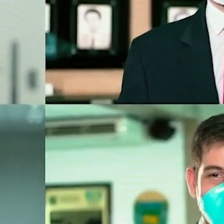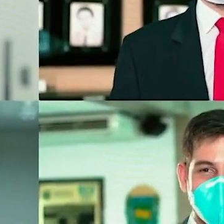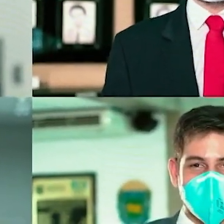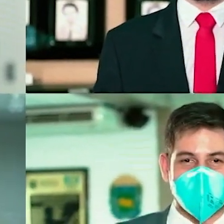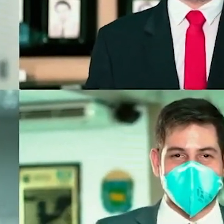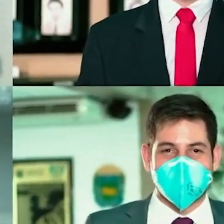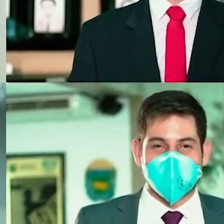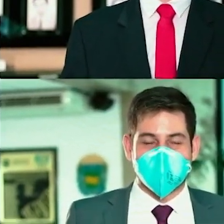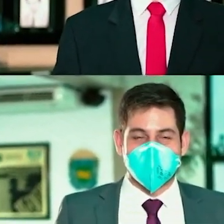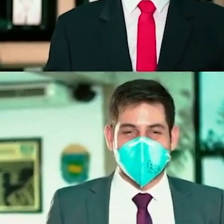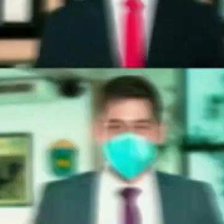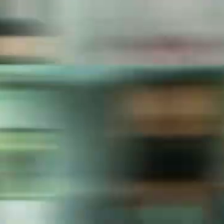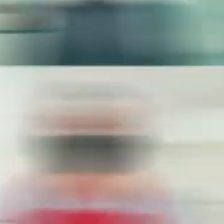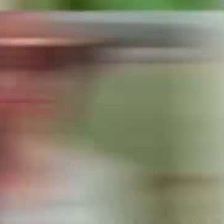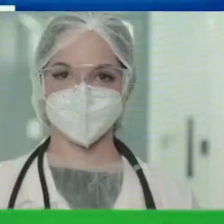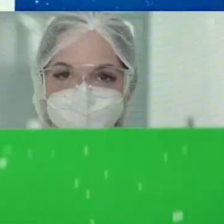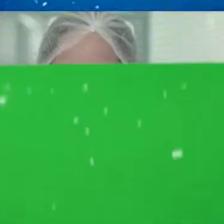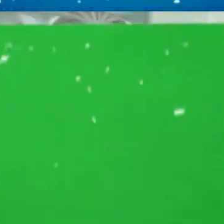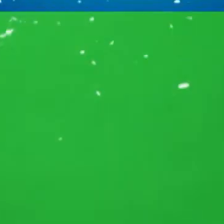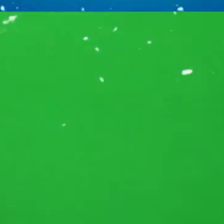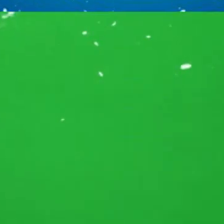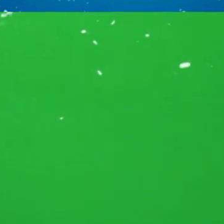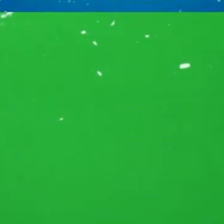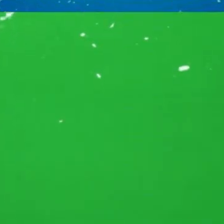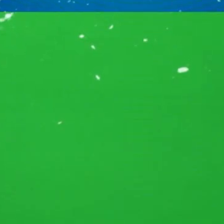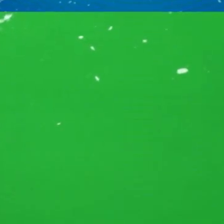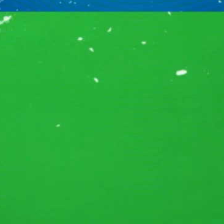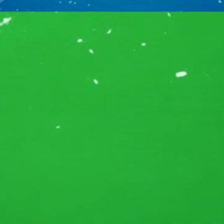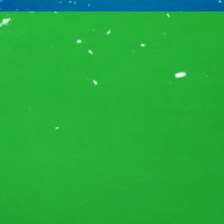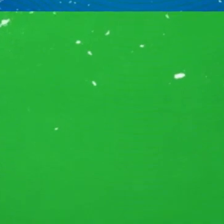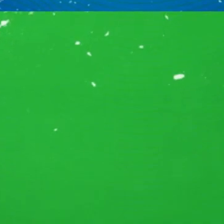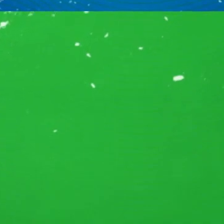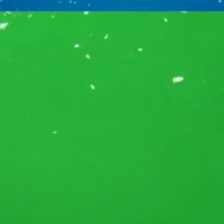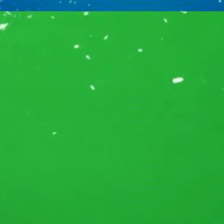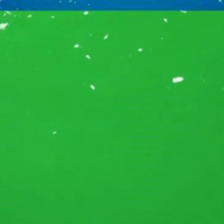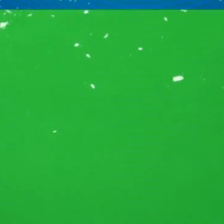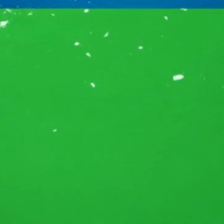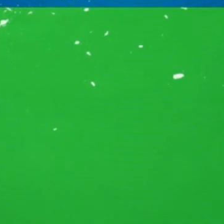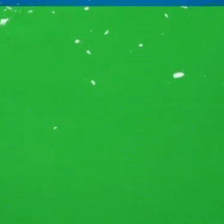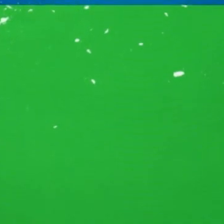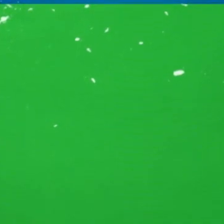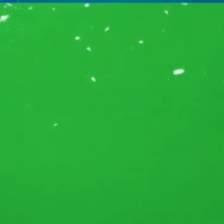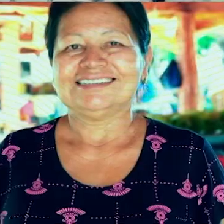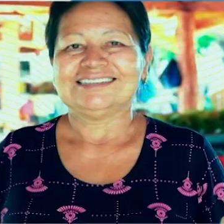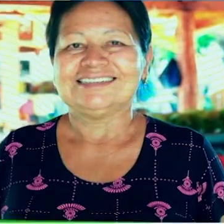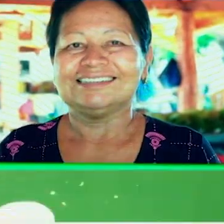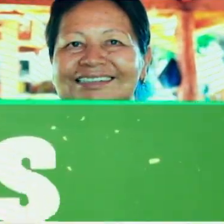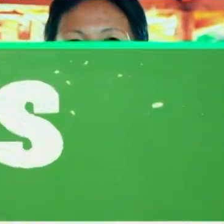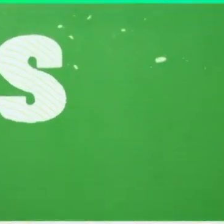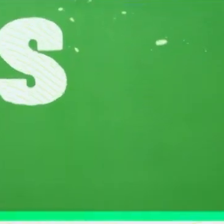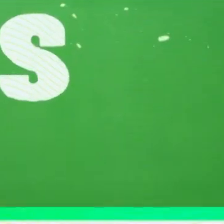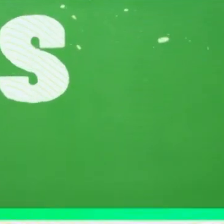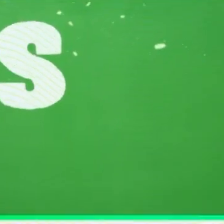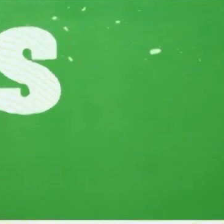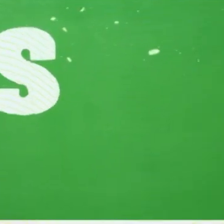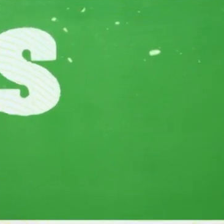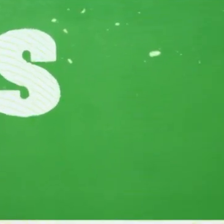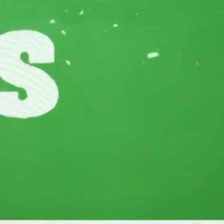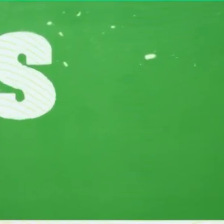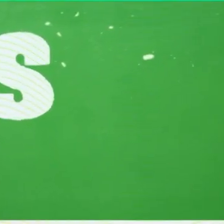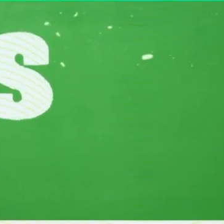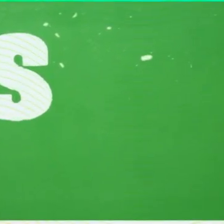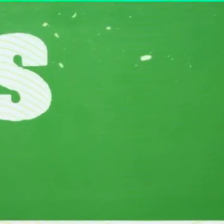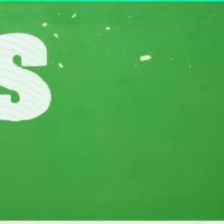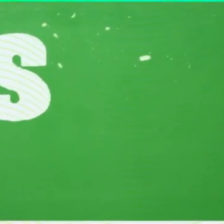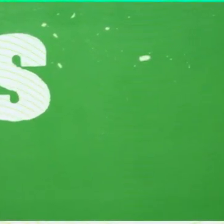Nós poderíamos falar das mais de 110 sessões transmitidas ao vivo este ano ou dos 7.900 projetos e